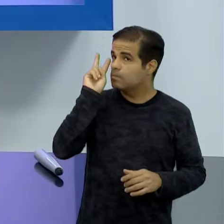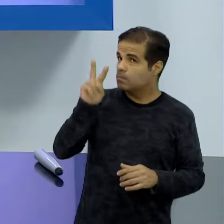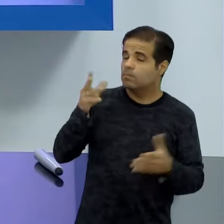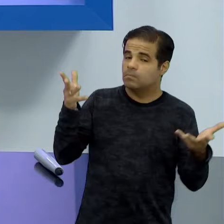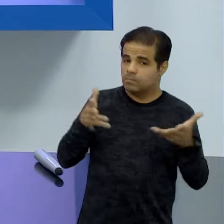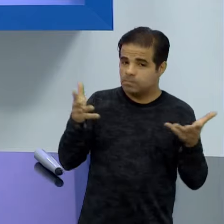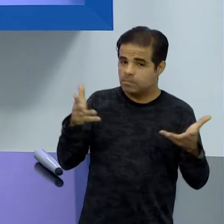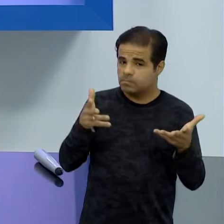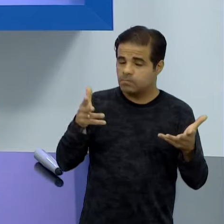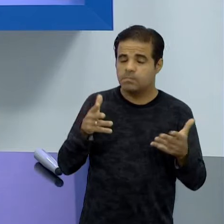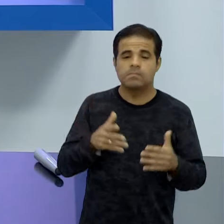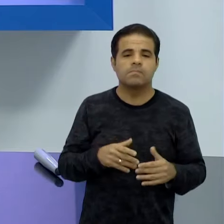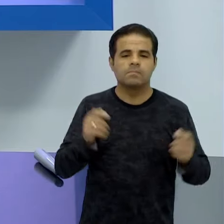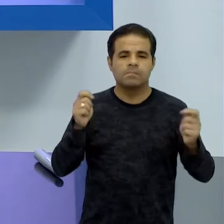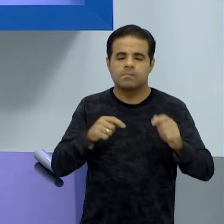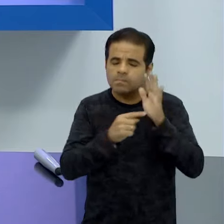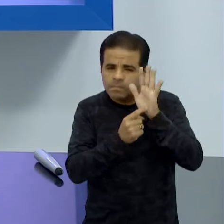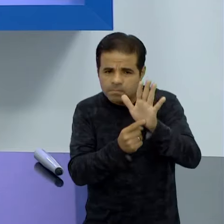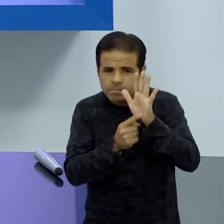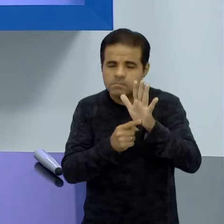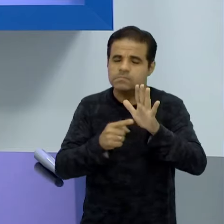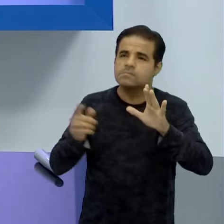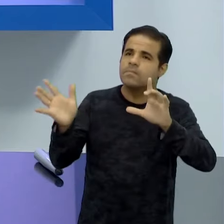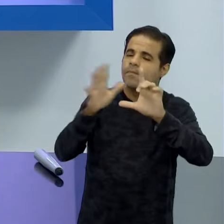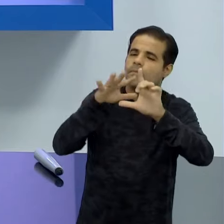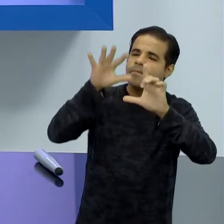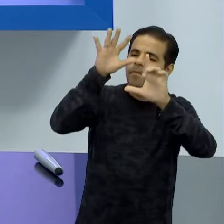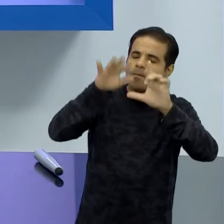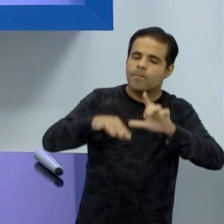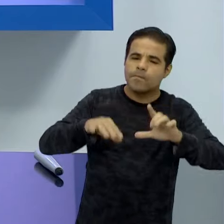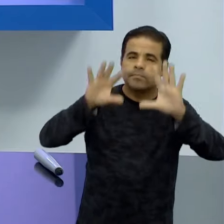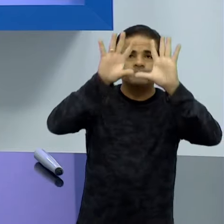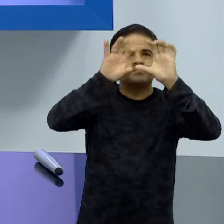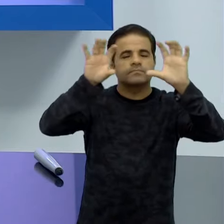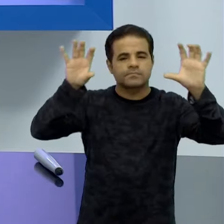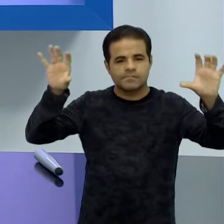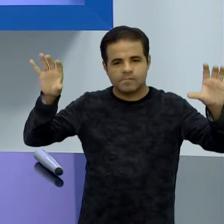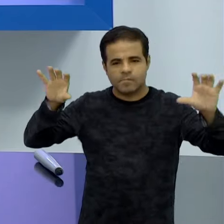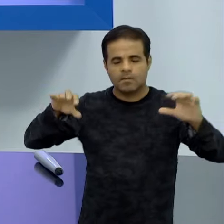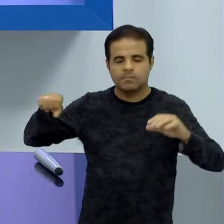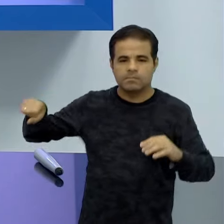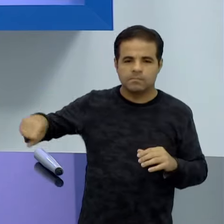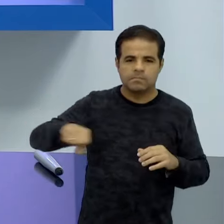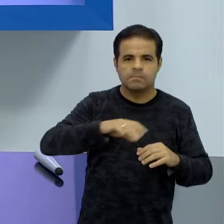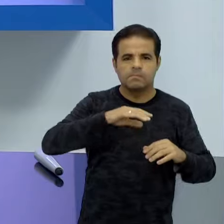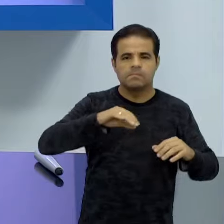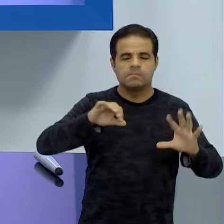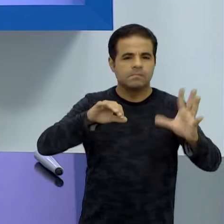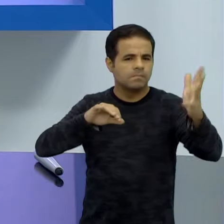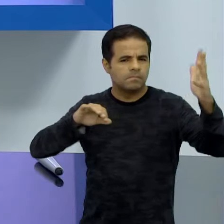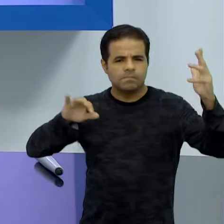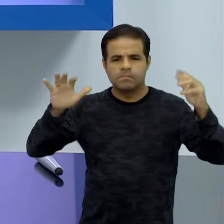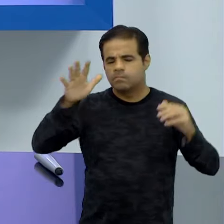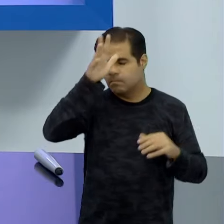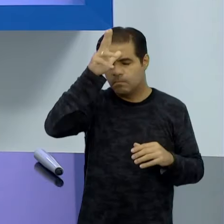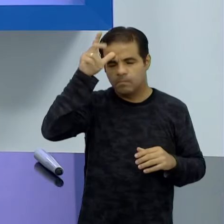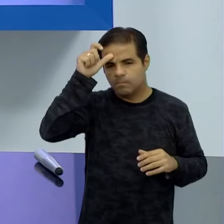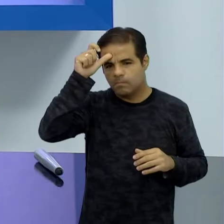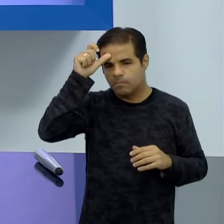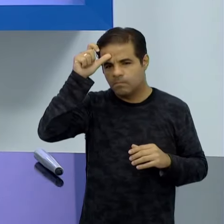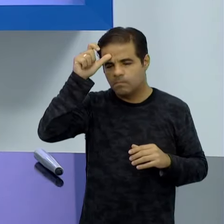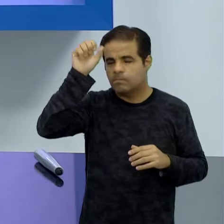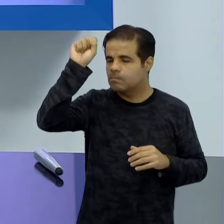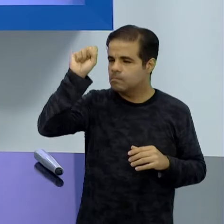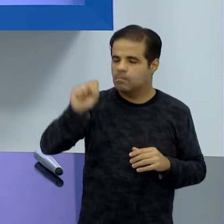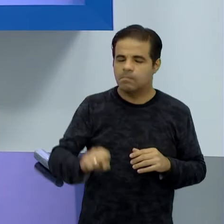agorinha, quando eu mostrei o mapinha das nuvens saindo da floresta amazônica e indo para a região sudeste,